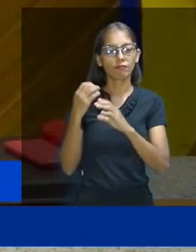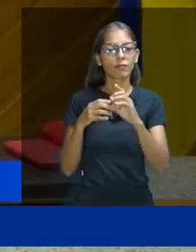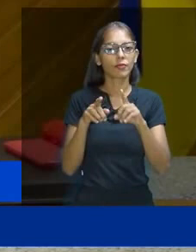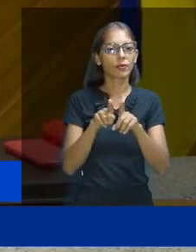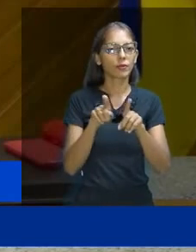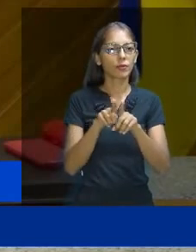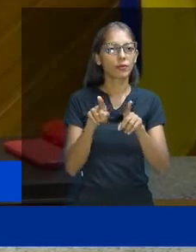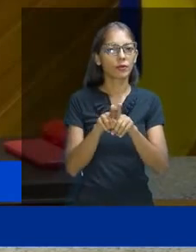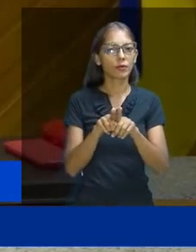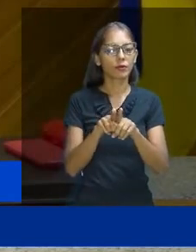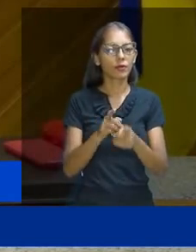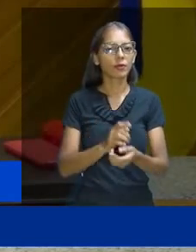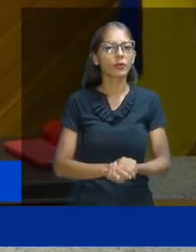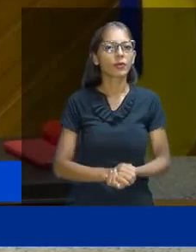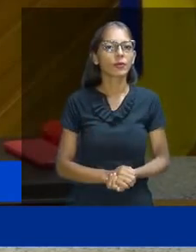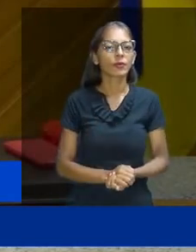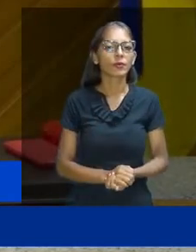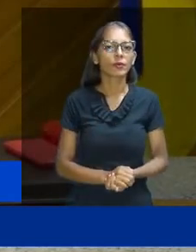alguma?